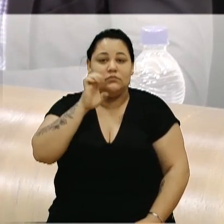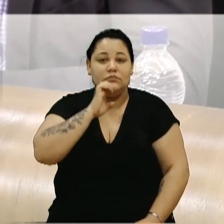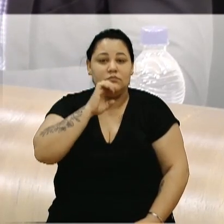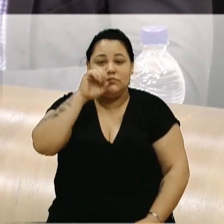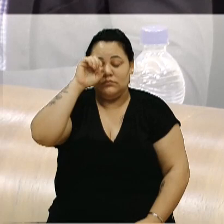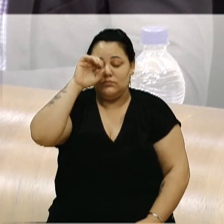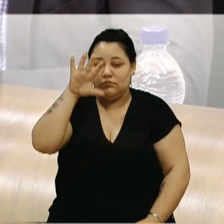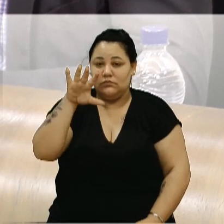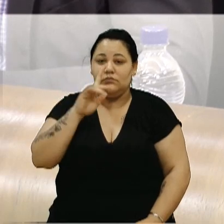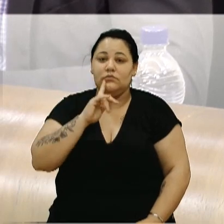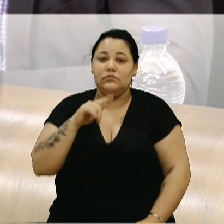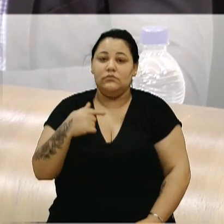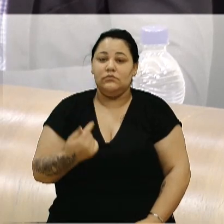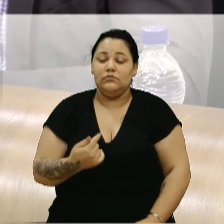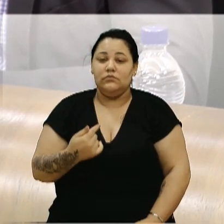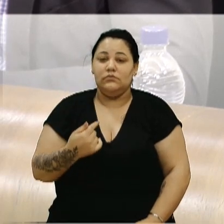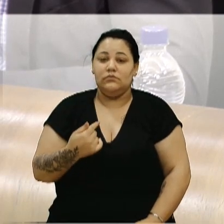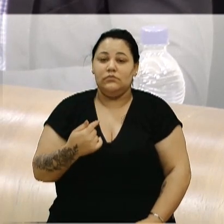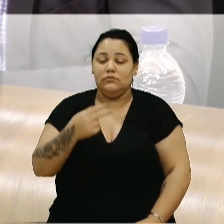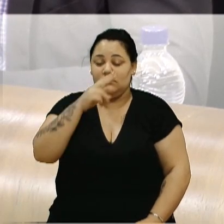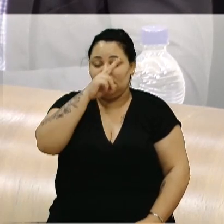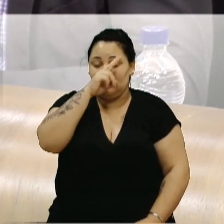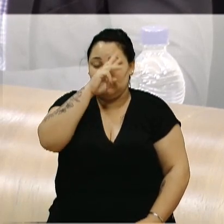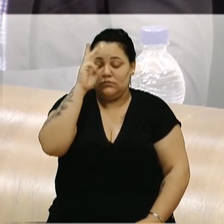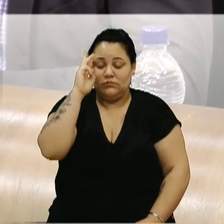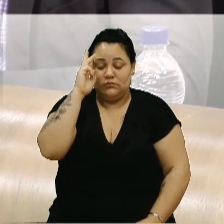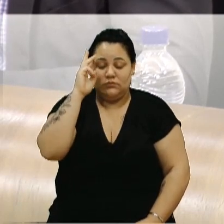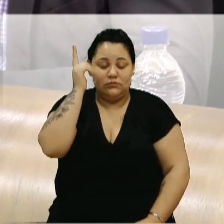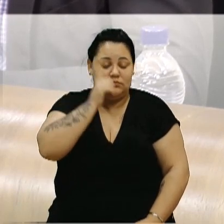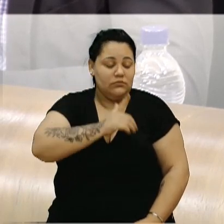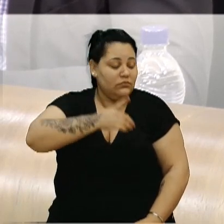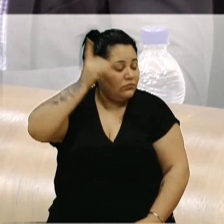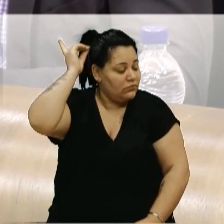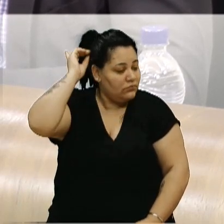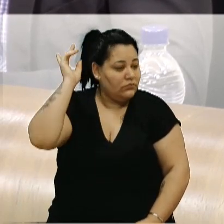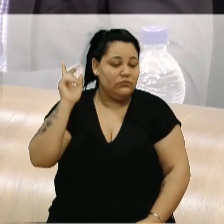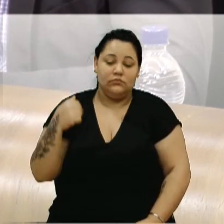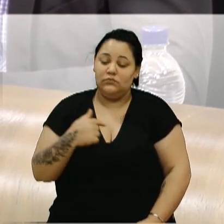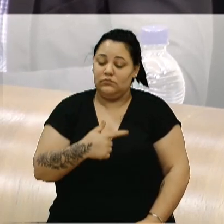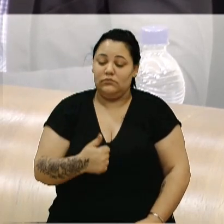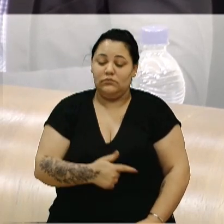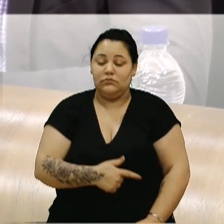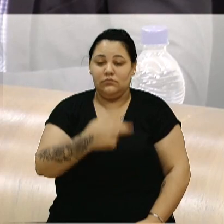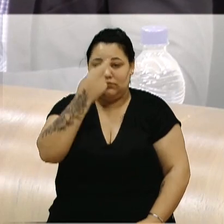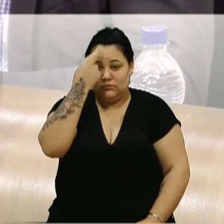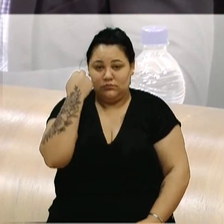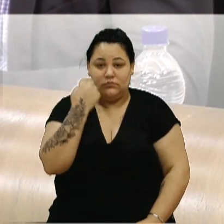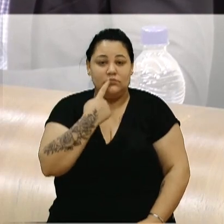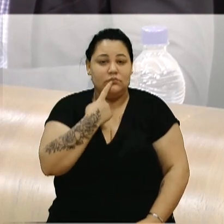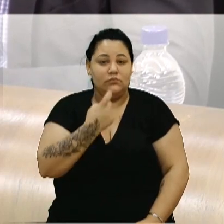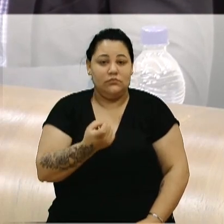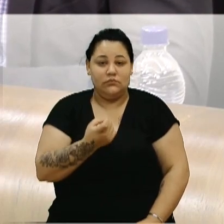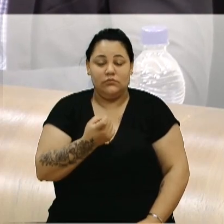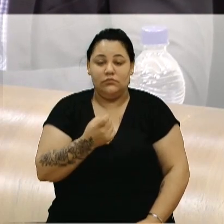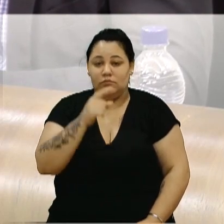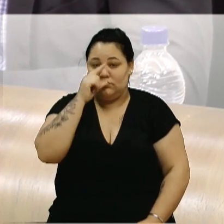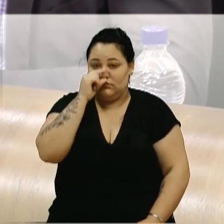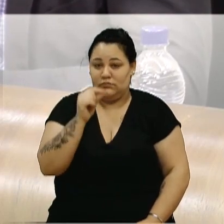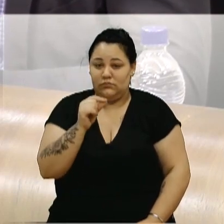Fiuza, Gladys Frisso, Juliano Valim, Lucas Carenhato, Lucas Dil, Professor Zanquim, Rafael Bueno, Rose Frigeres, Sandro